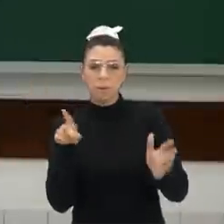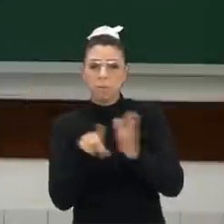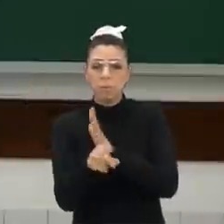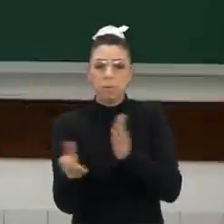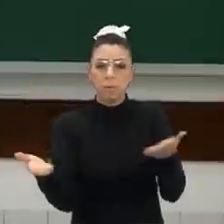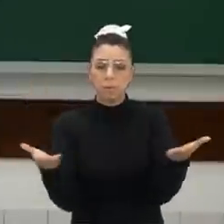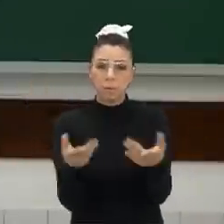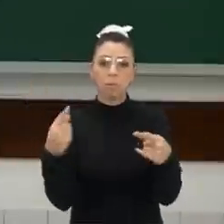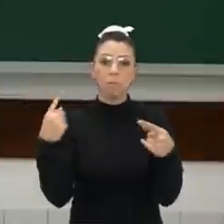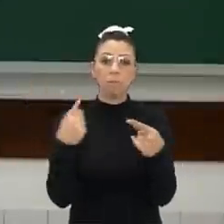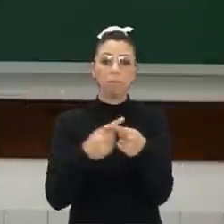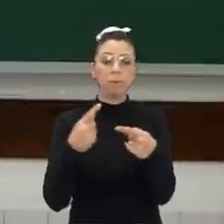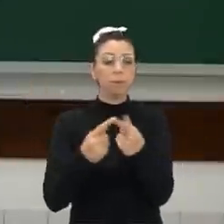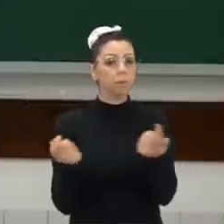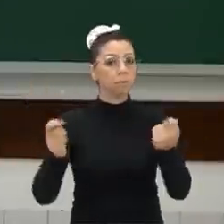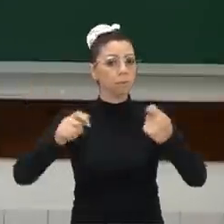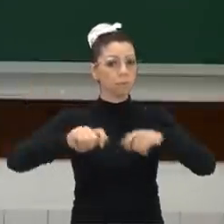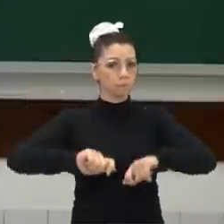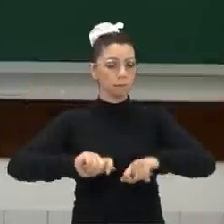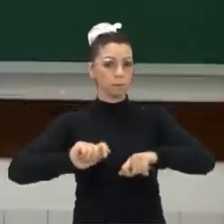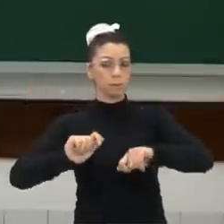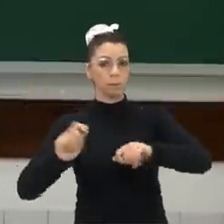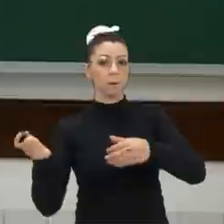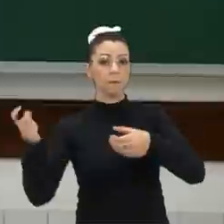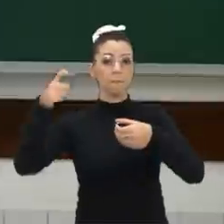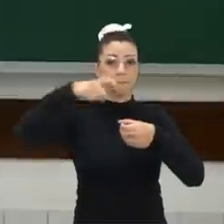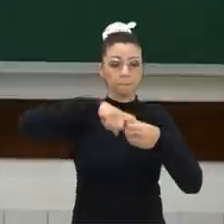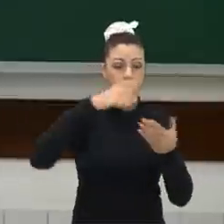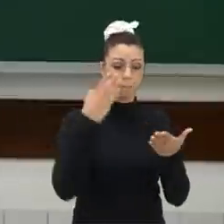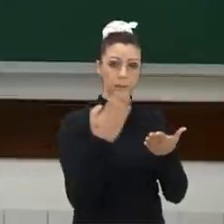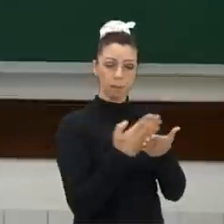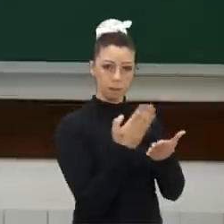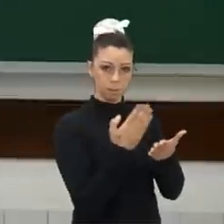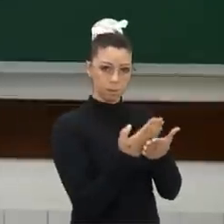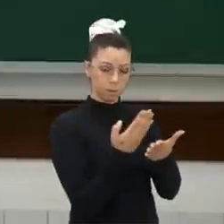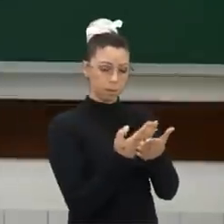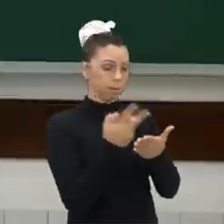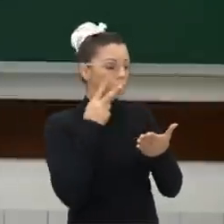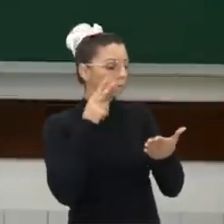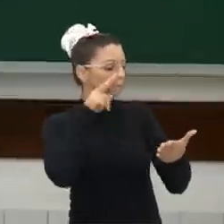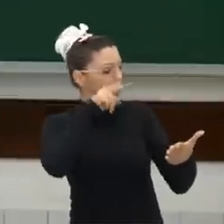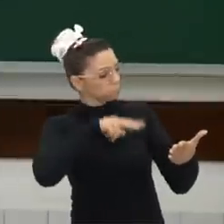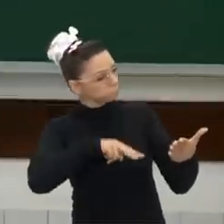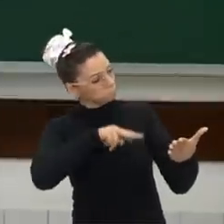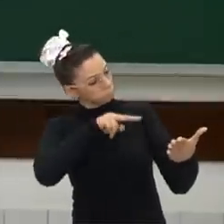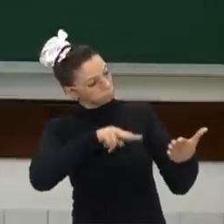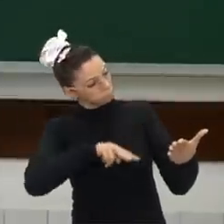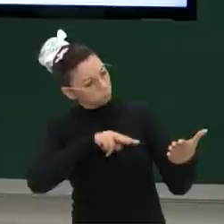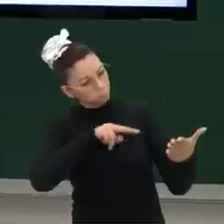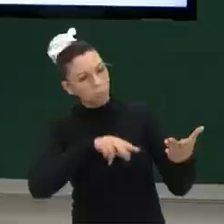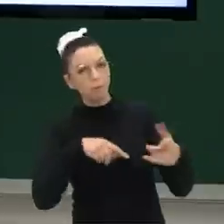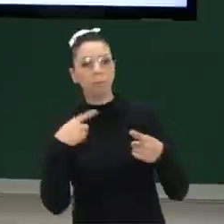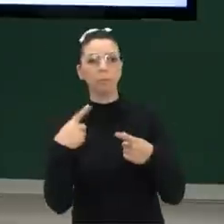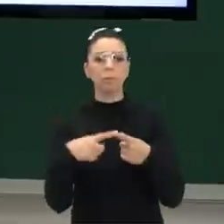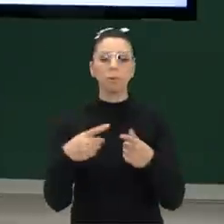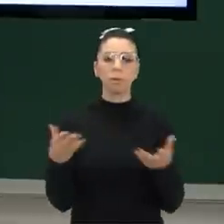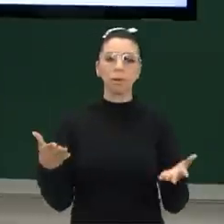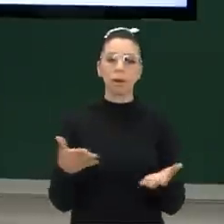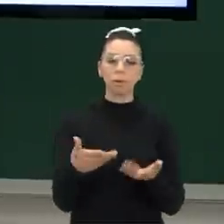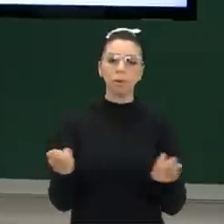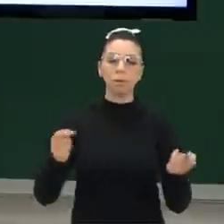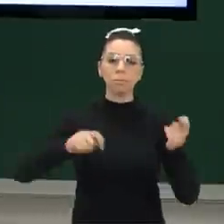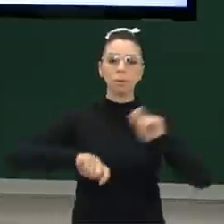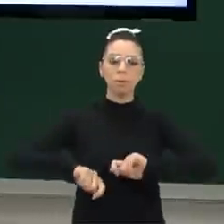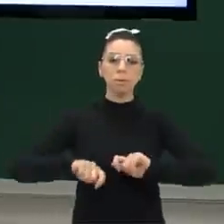Porque talvez você precise voltar no seu caderninho na aulinha anterior, porque vocês vão, nesse momento,